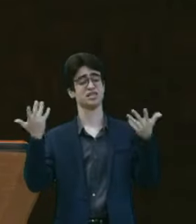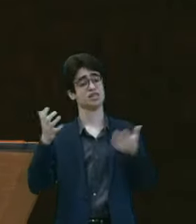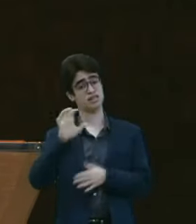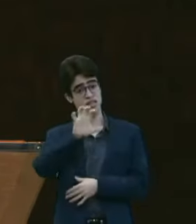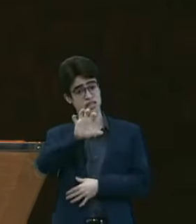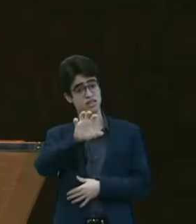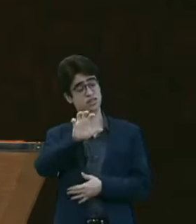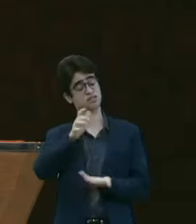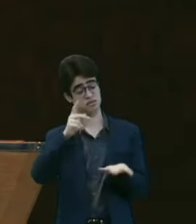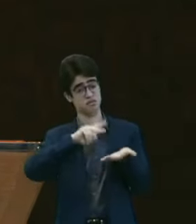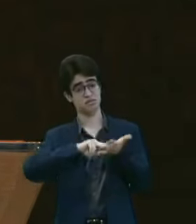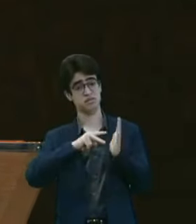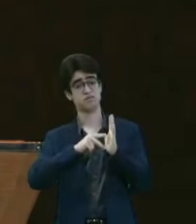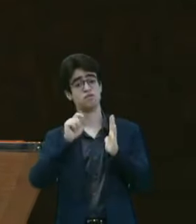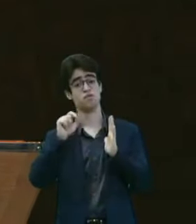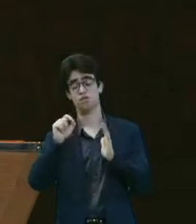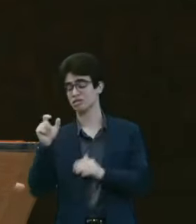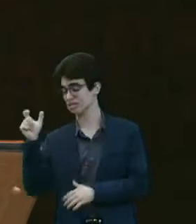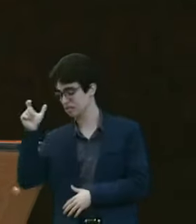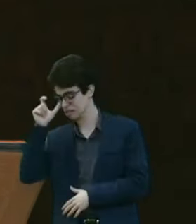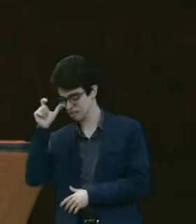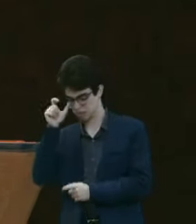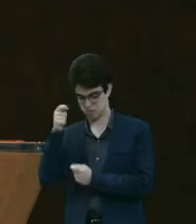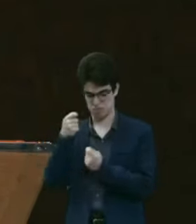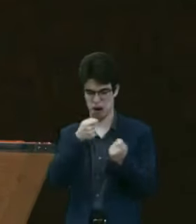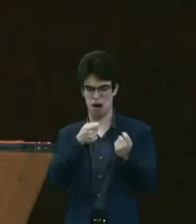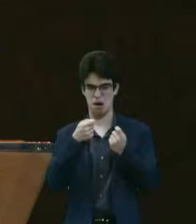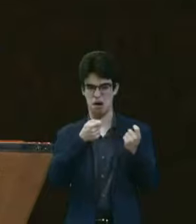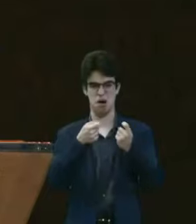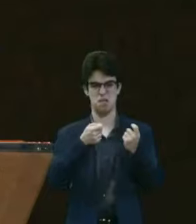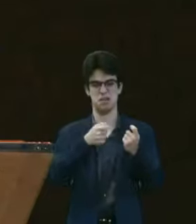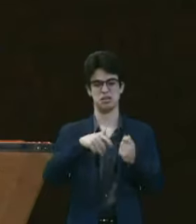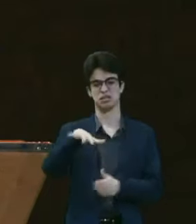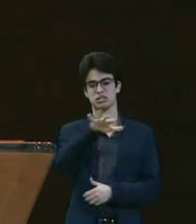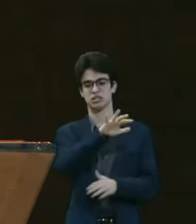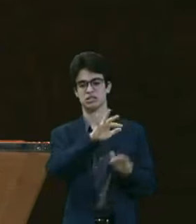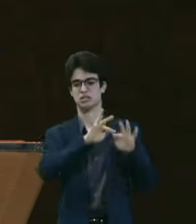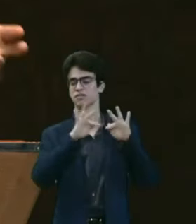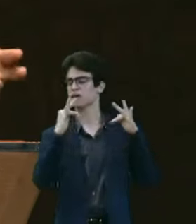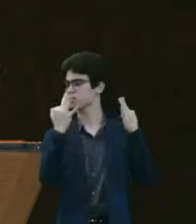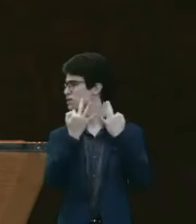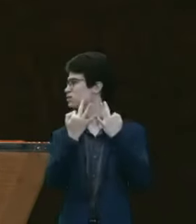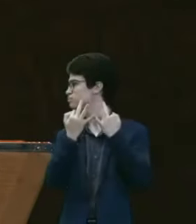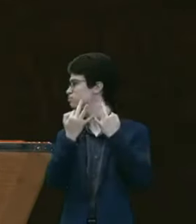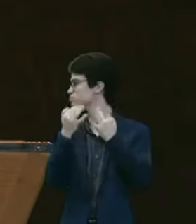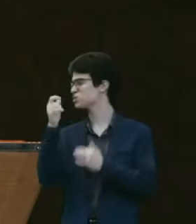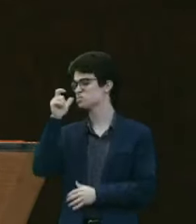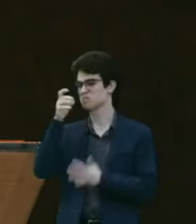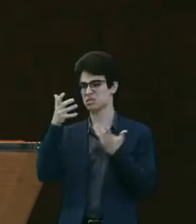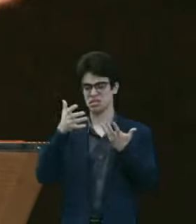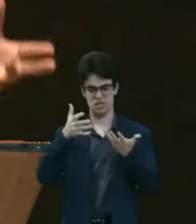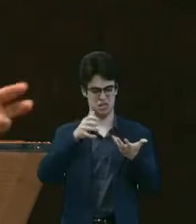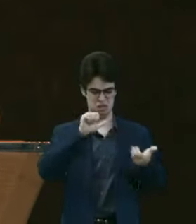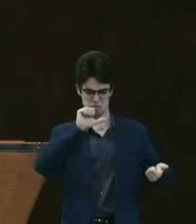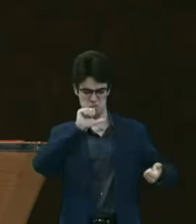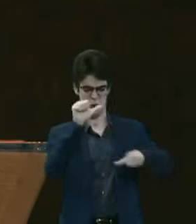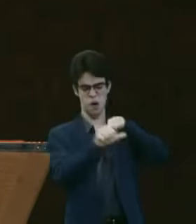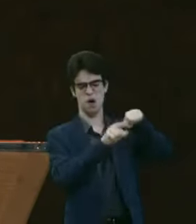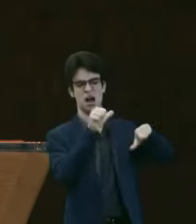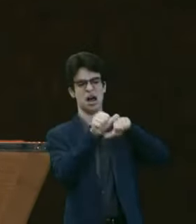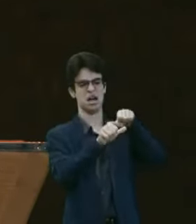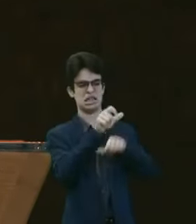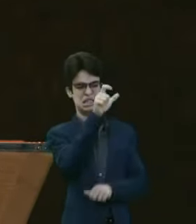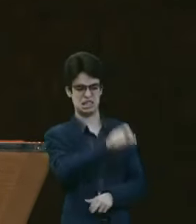exatamente isso que o inimigo quer fazer no tocante às famílias: desfigurar, tornar